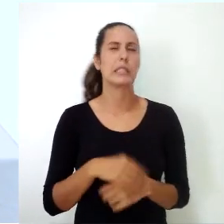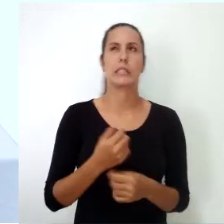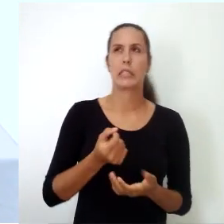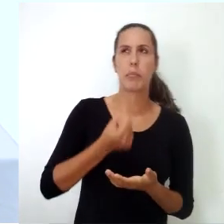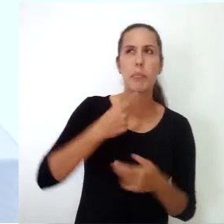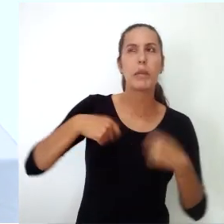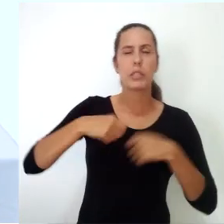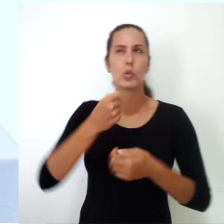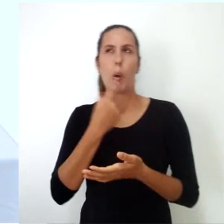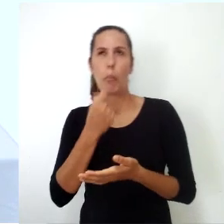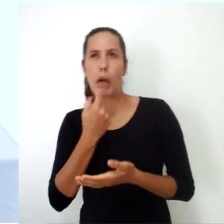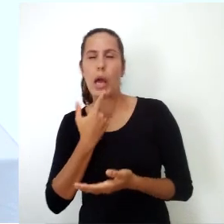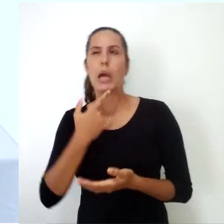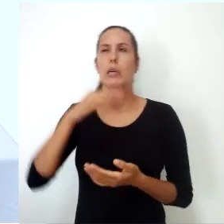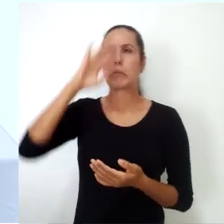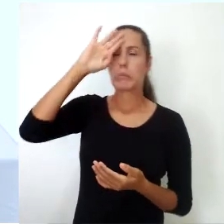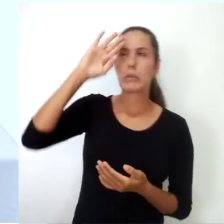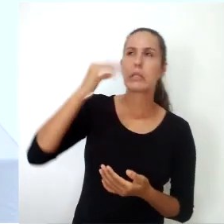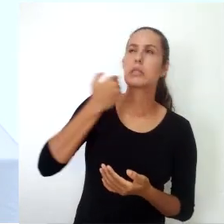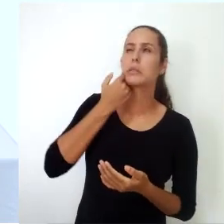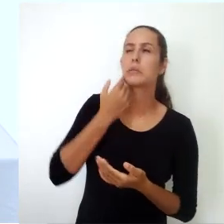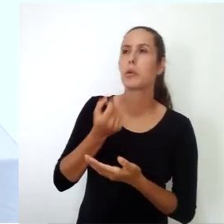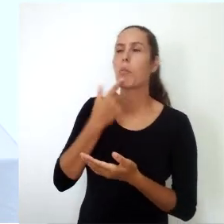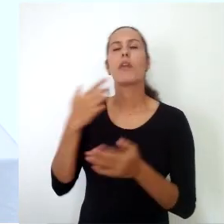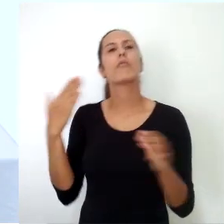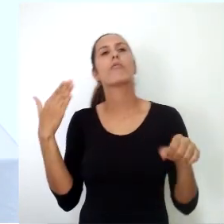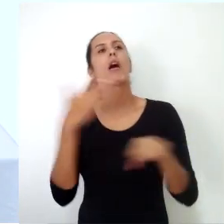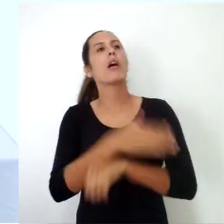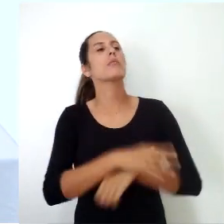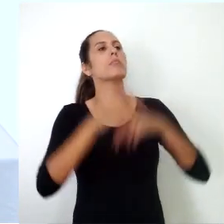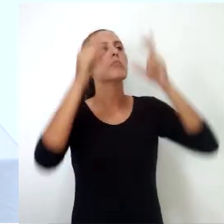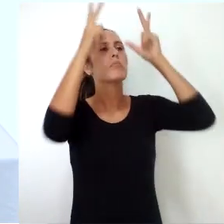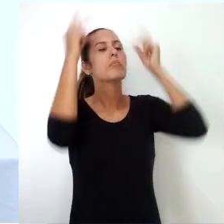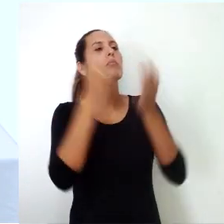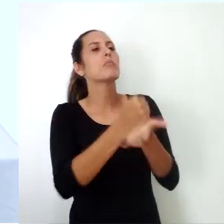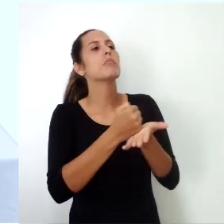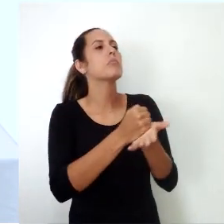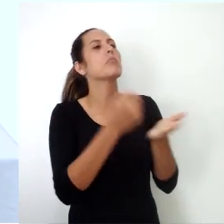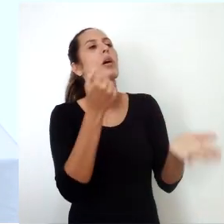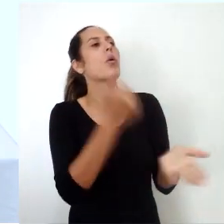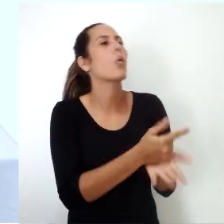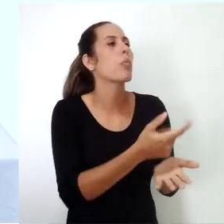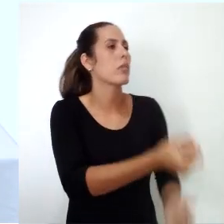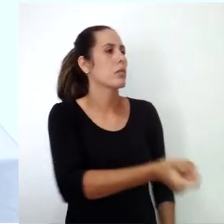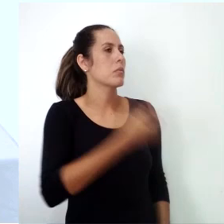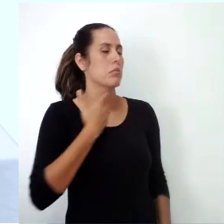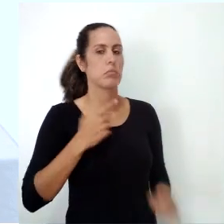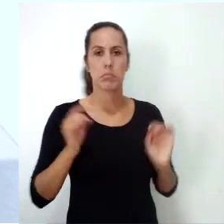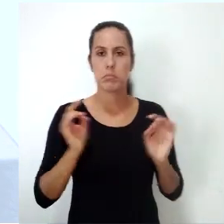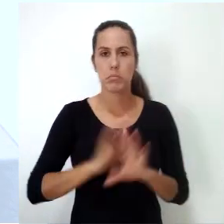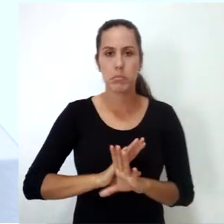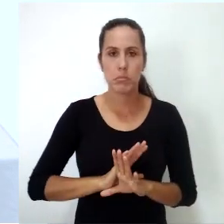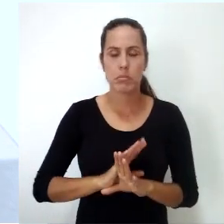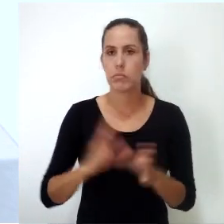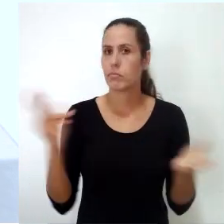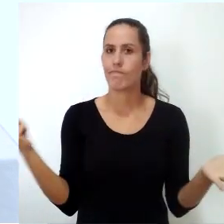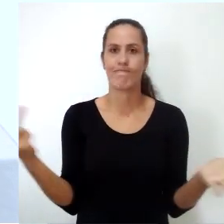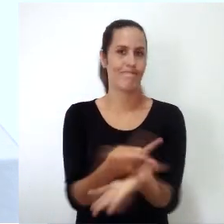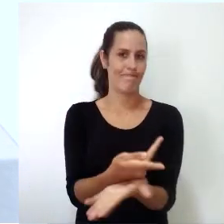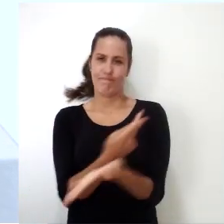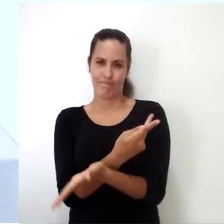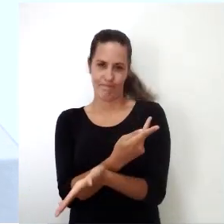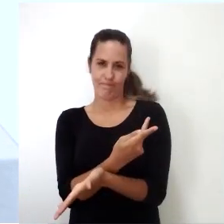preciso tomar algum remédio, e de repente você vai numa farmácia, se automedica. Super